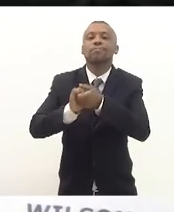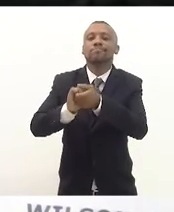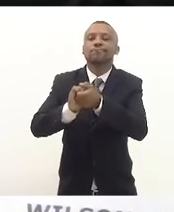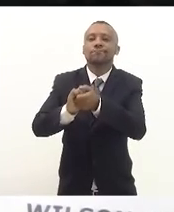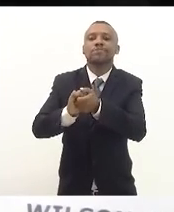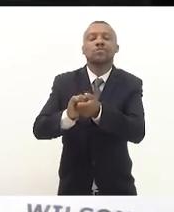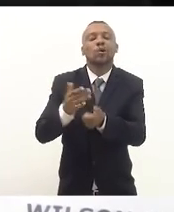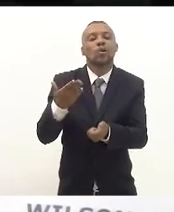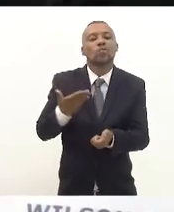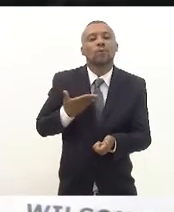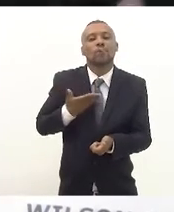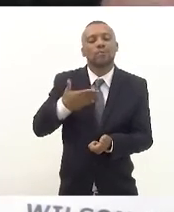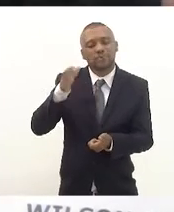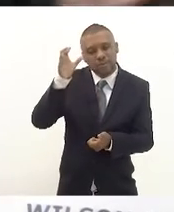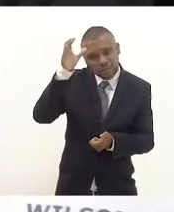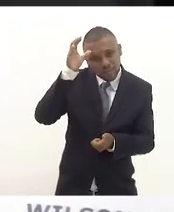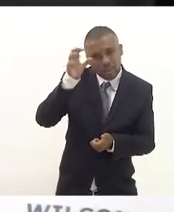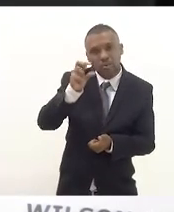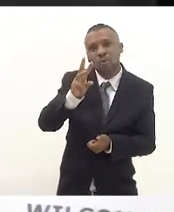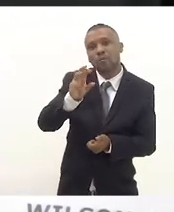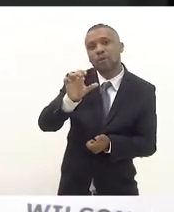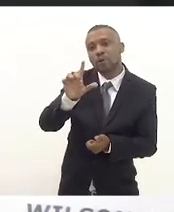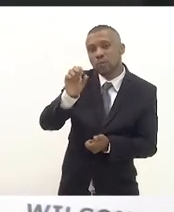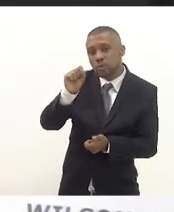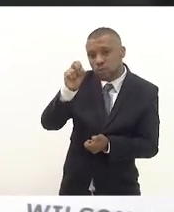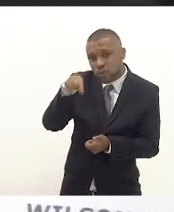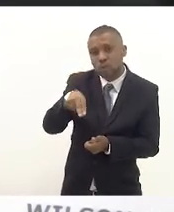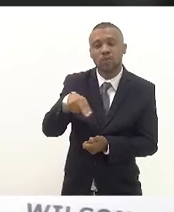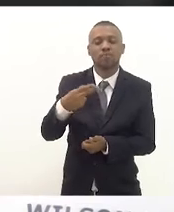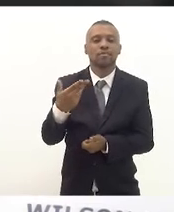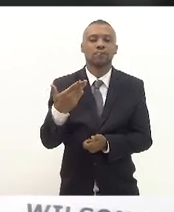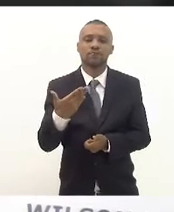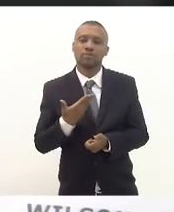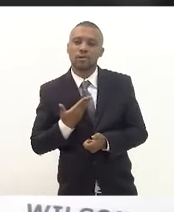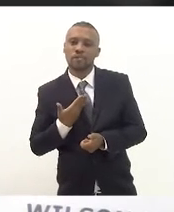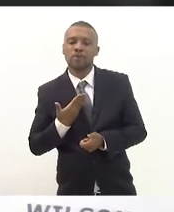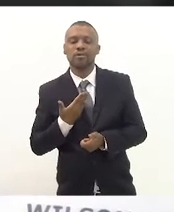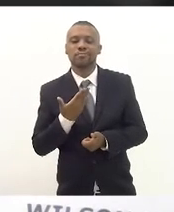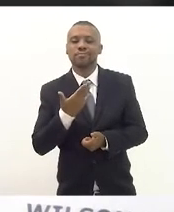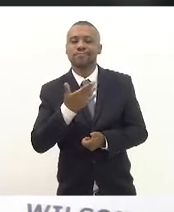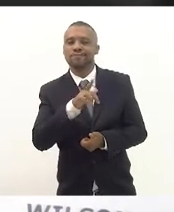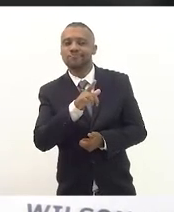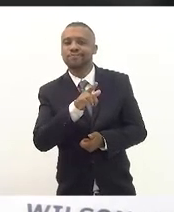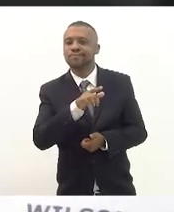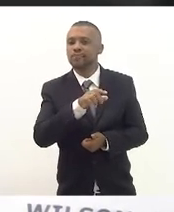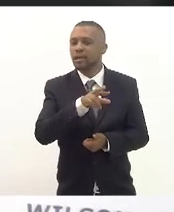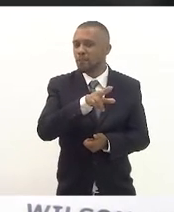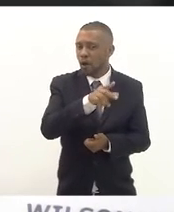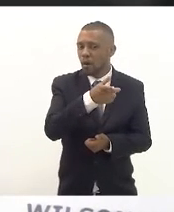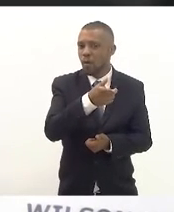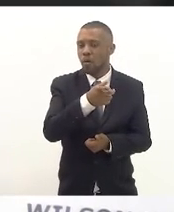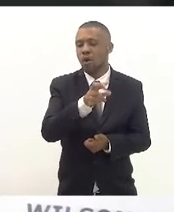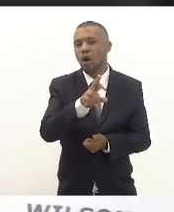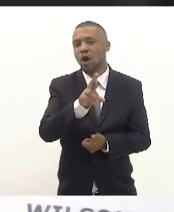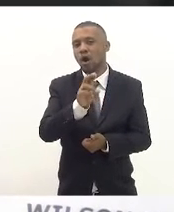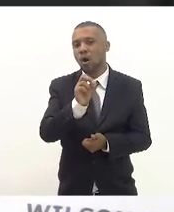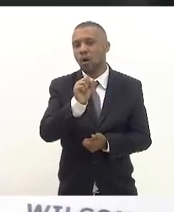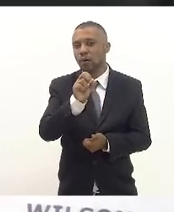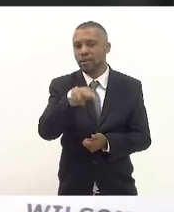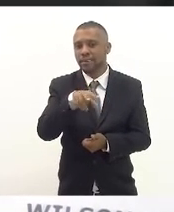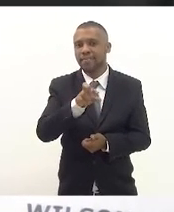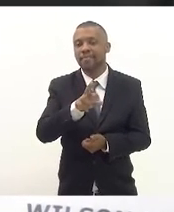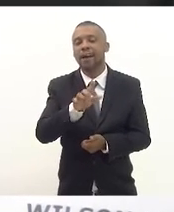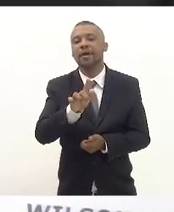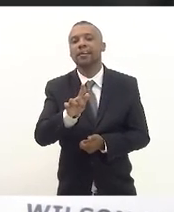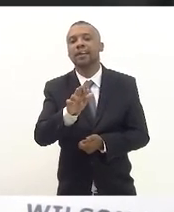meu querido tio Wilson é só dar meu querido irmão rosenverg Reis brilhante o deputado no colo